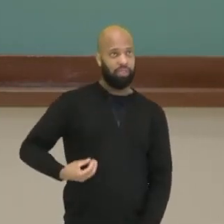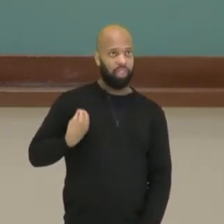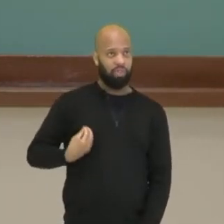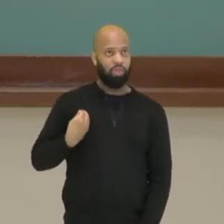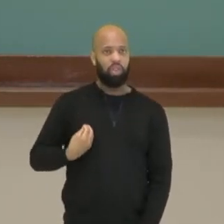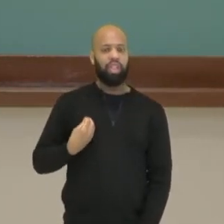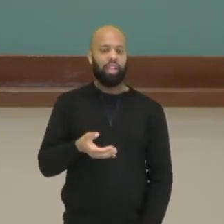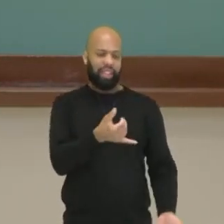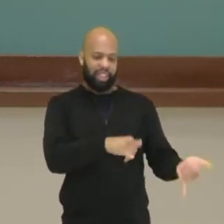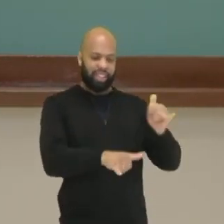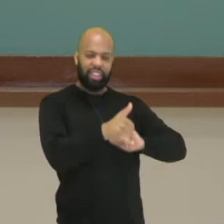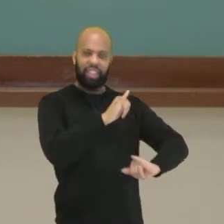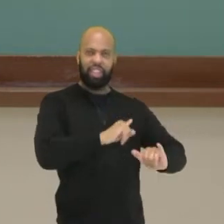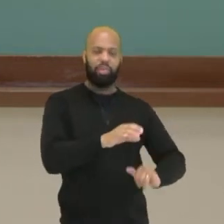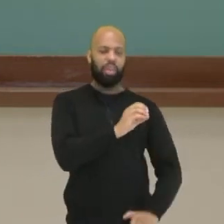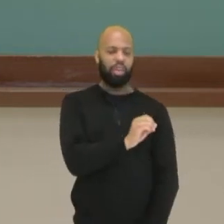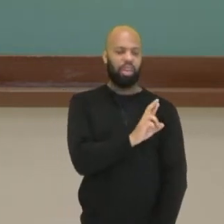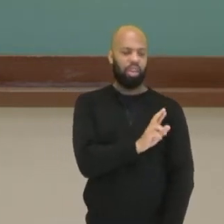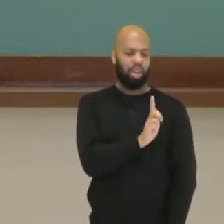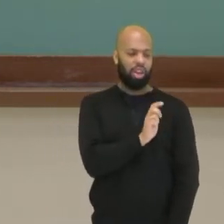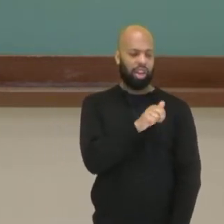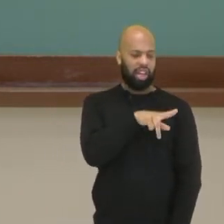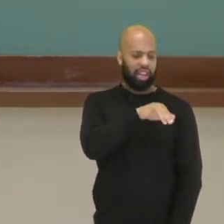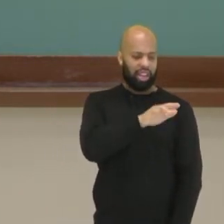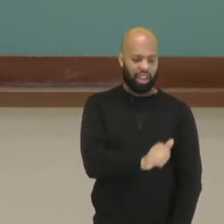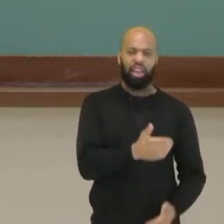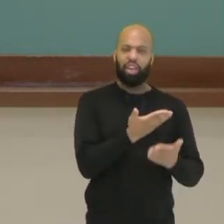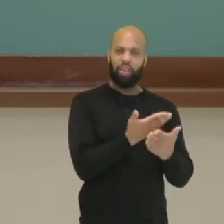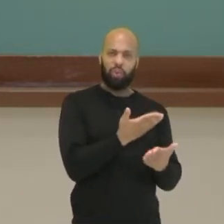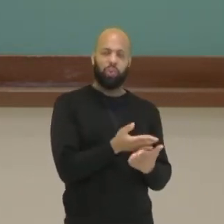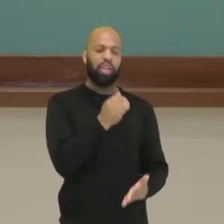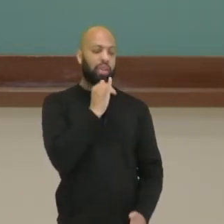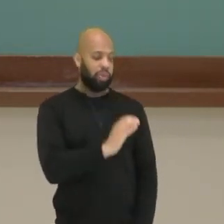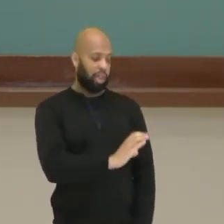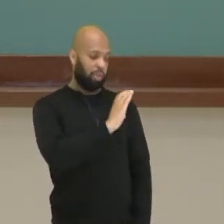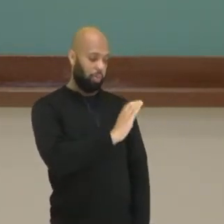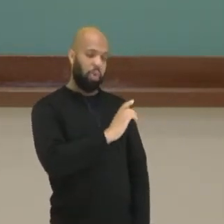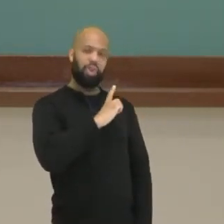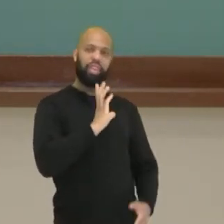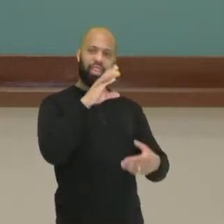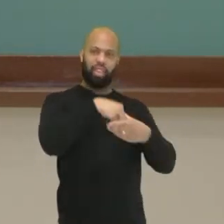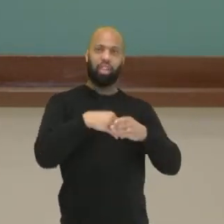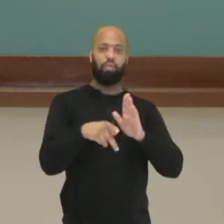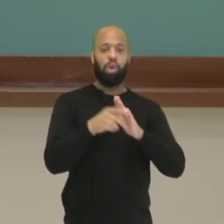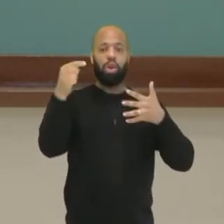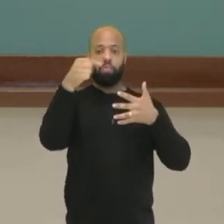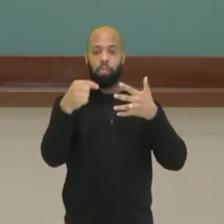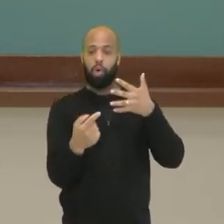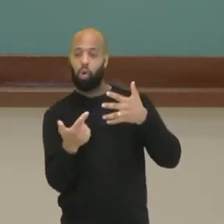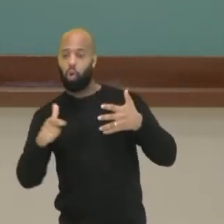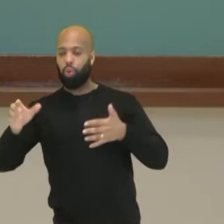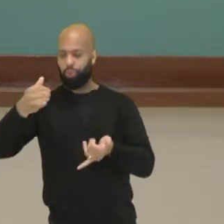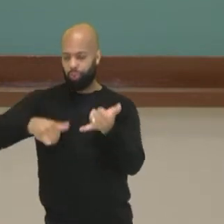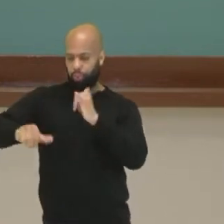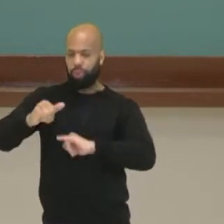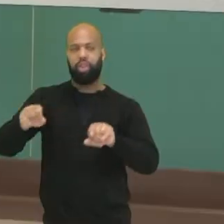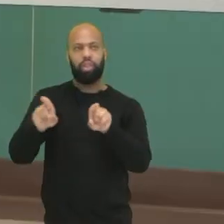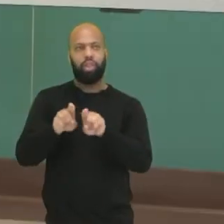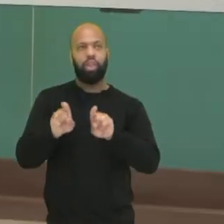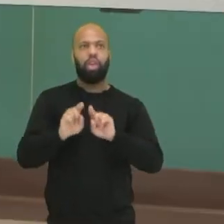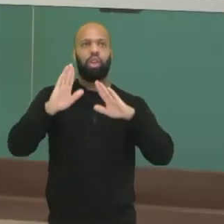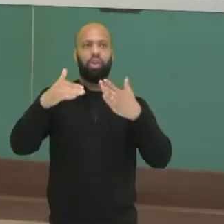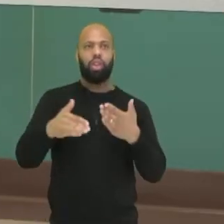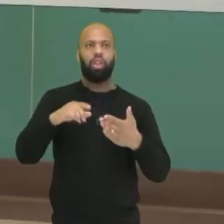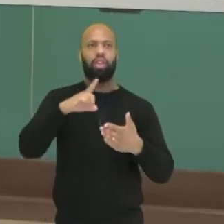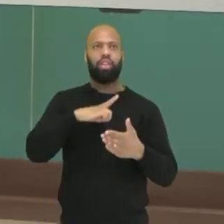lá em química orgânica, por exemplo, tá? O carbono faz parte de vários elementos químicos e também, né, basicamente